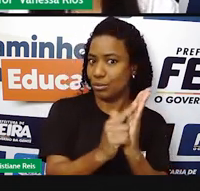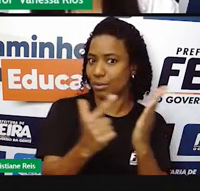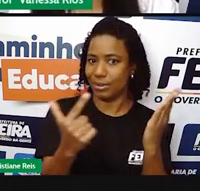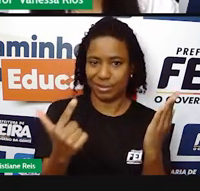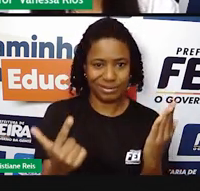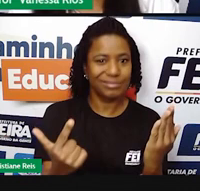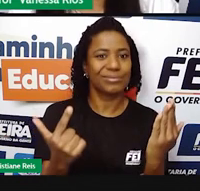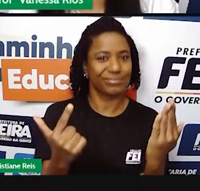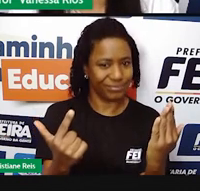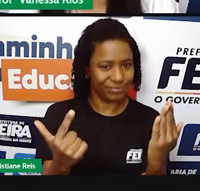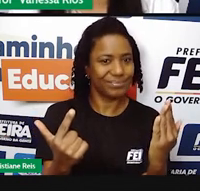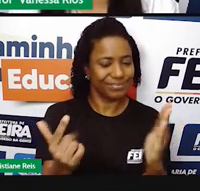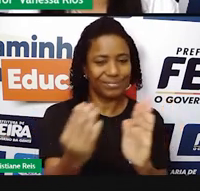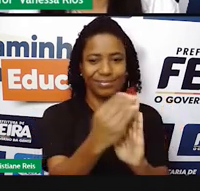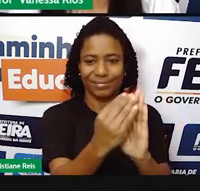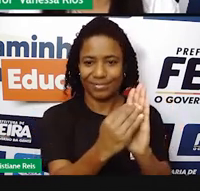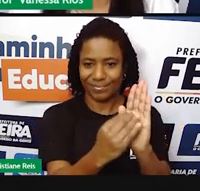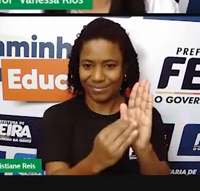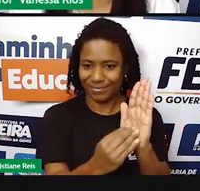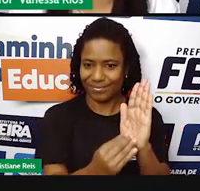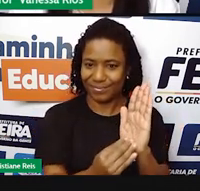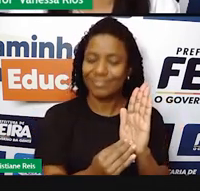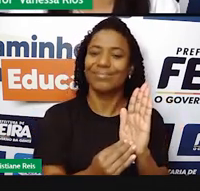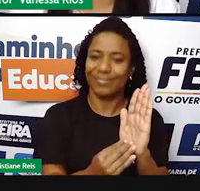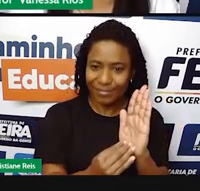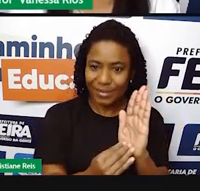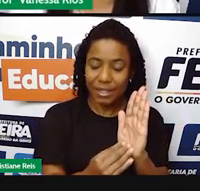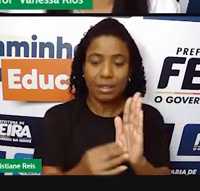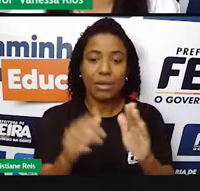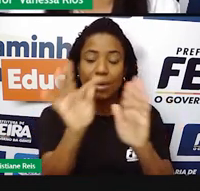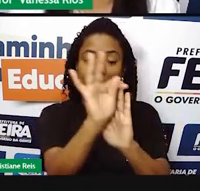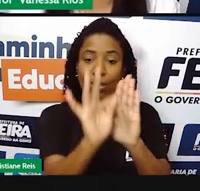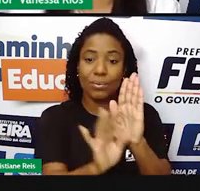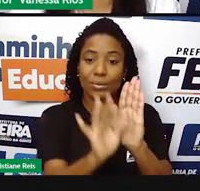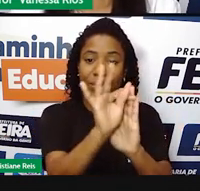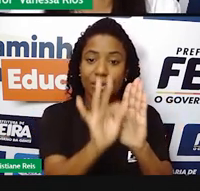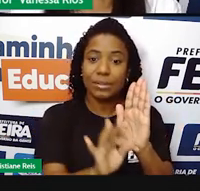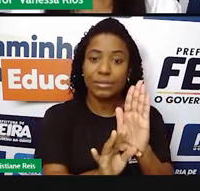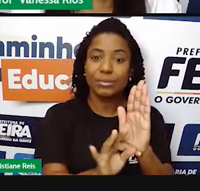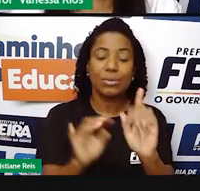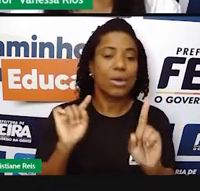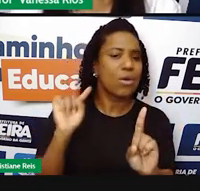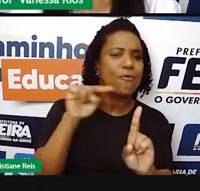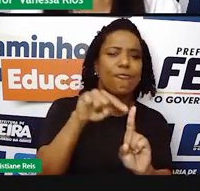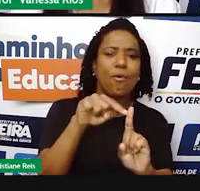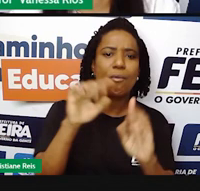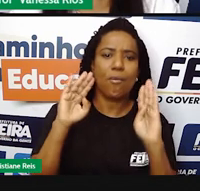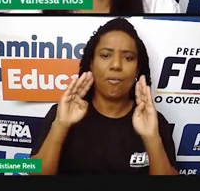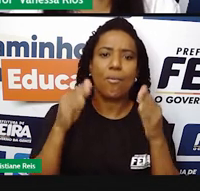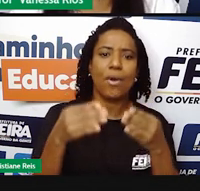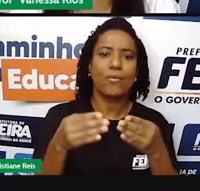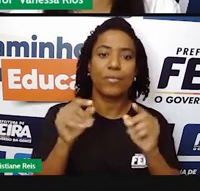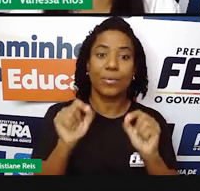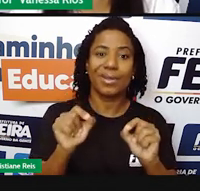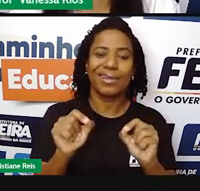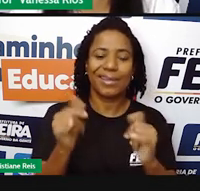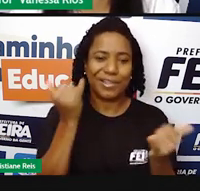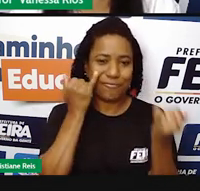um texto jornalístico, a gente já entende que é um texto que tem a função de informar, de